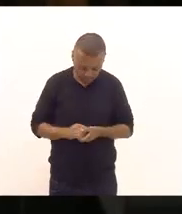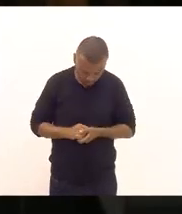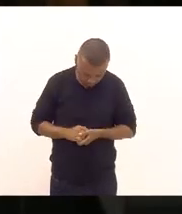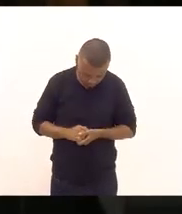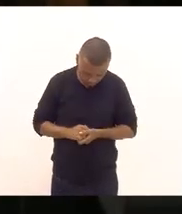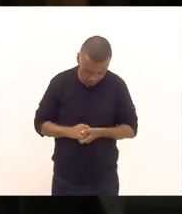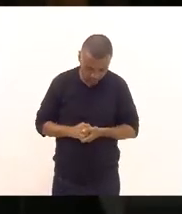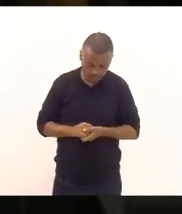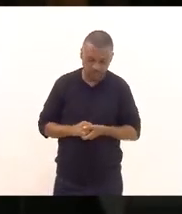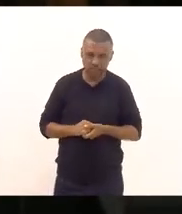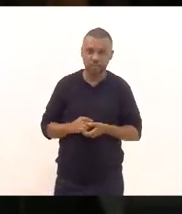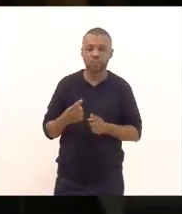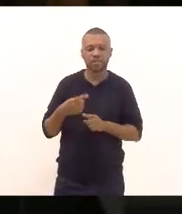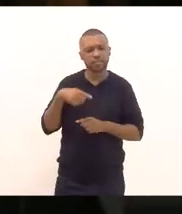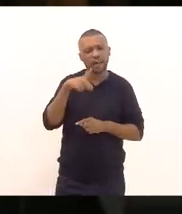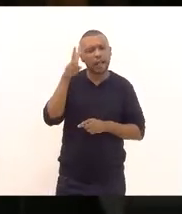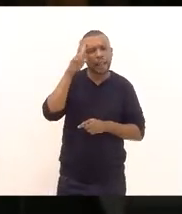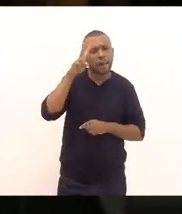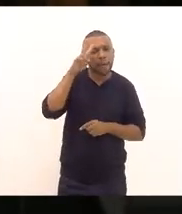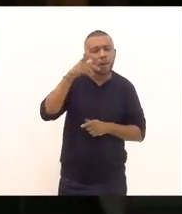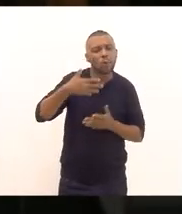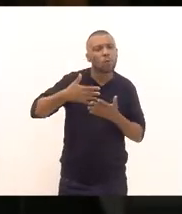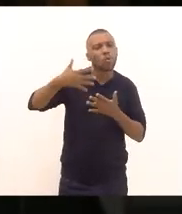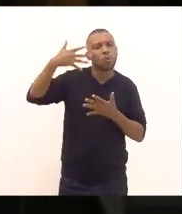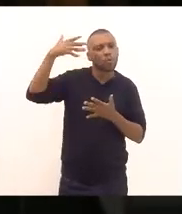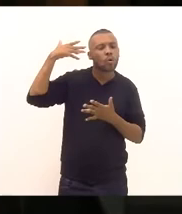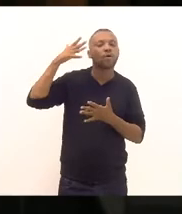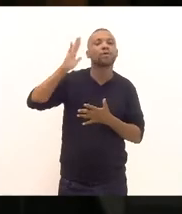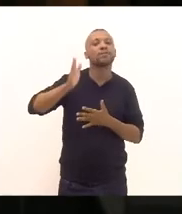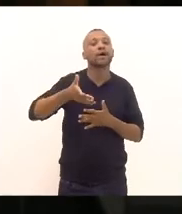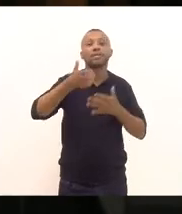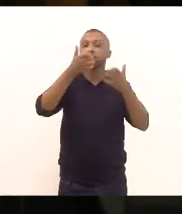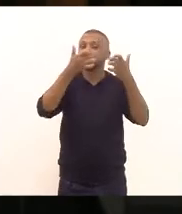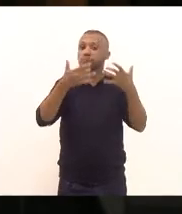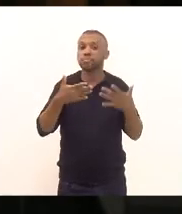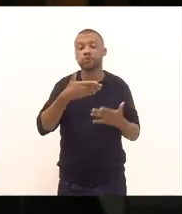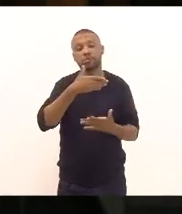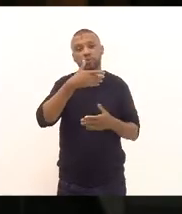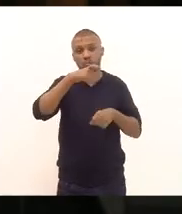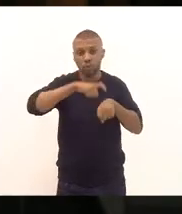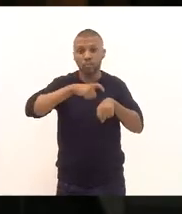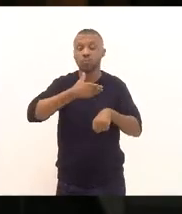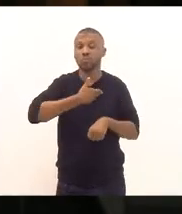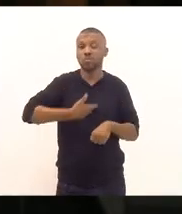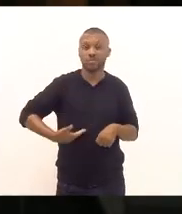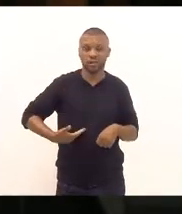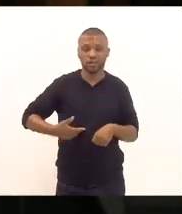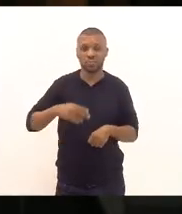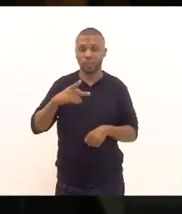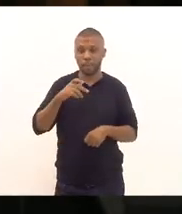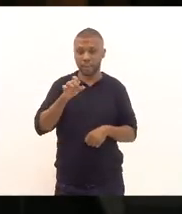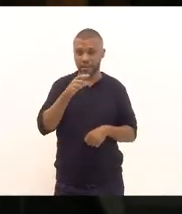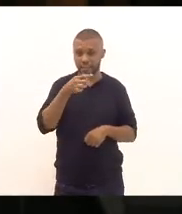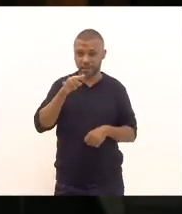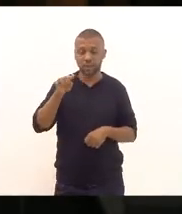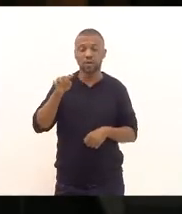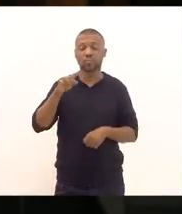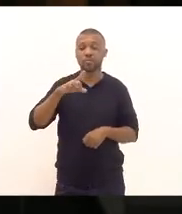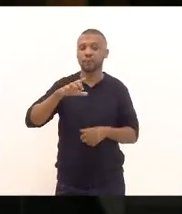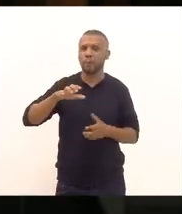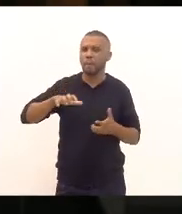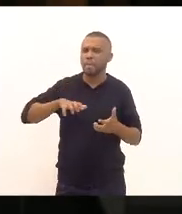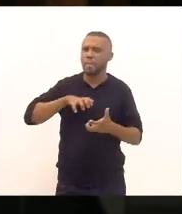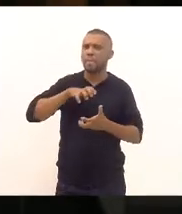porque a senhora de lembrar já disse isso aqui lá no governo Pezão Teve uma grande